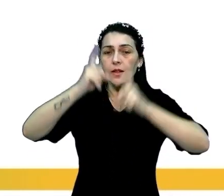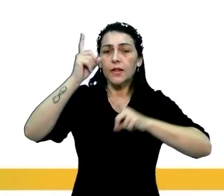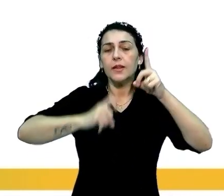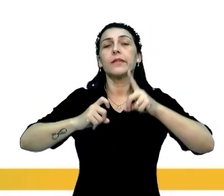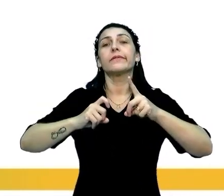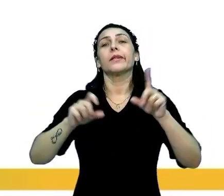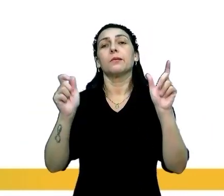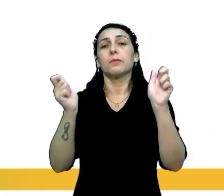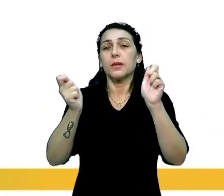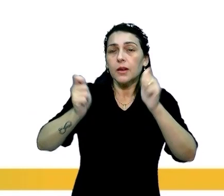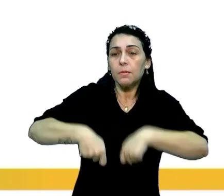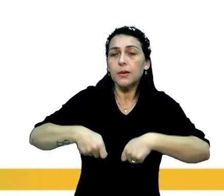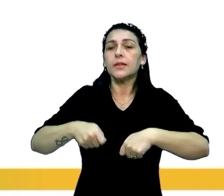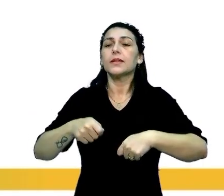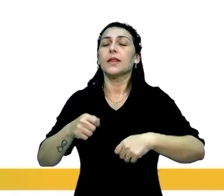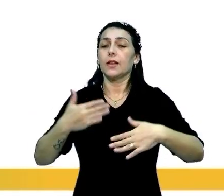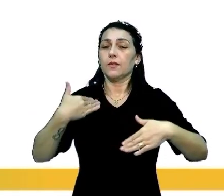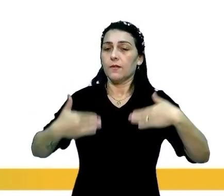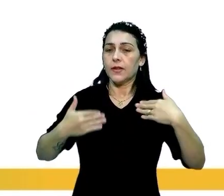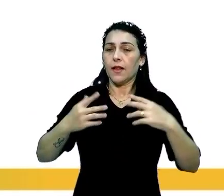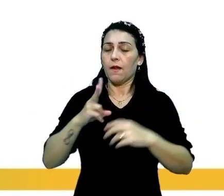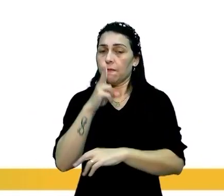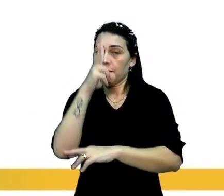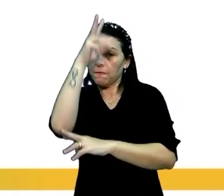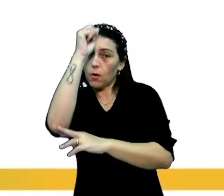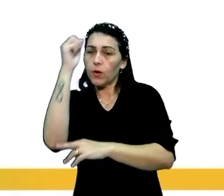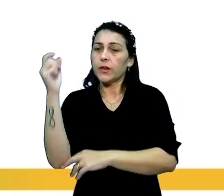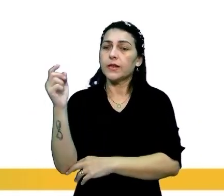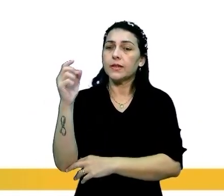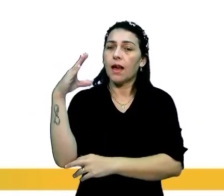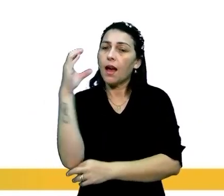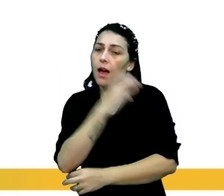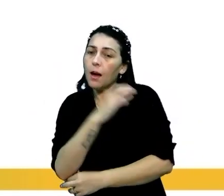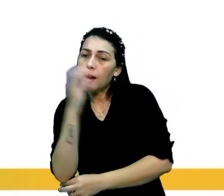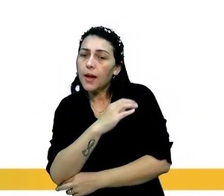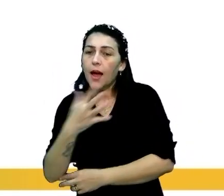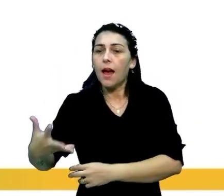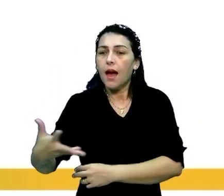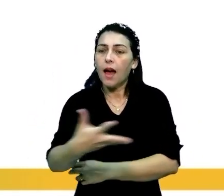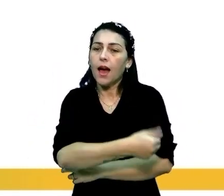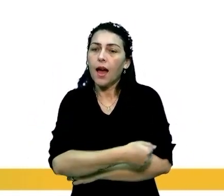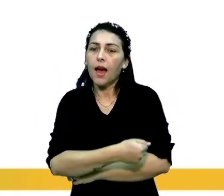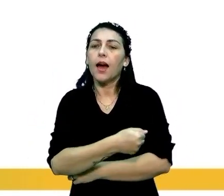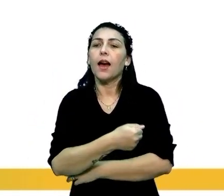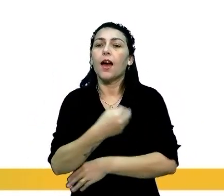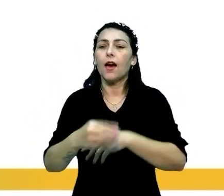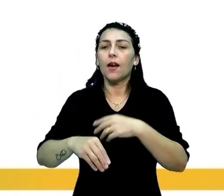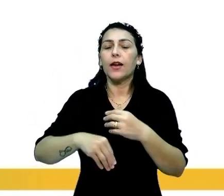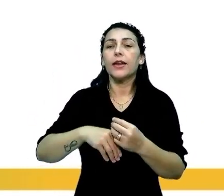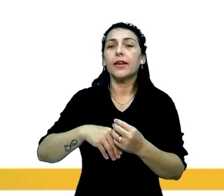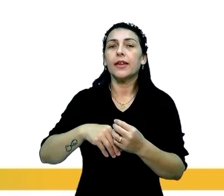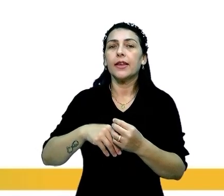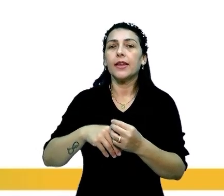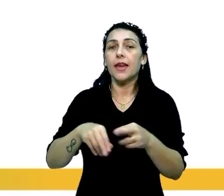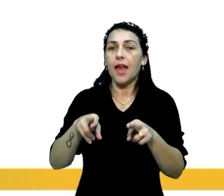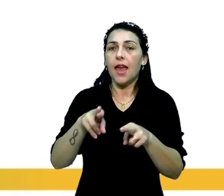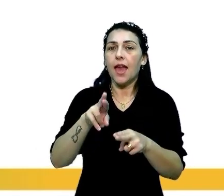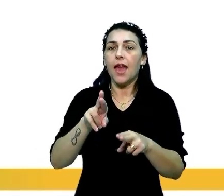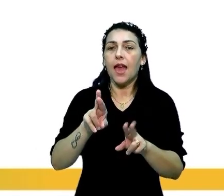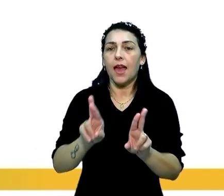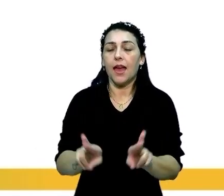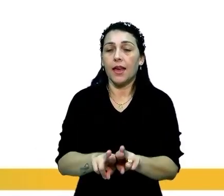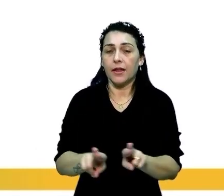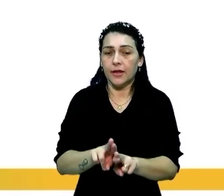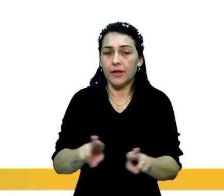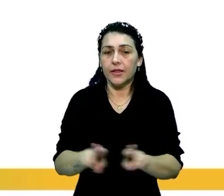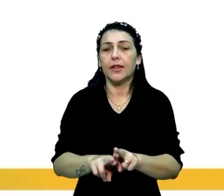aspecto da capacidade física, que tem a relação com a força, velocidade, agilidade, flexibilidade, resistência, e habilidades